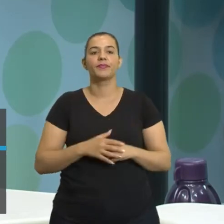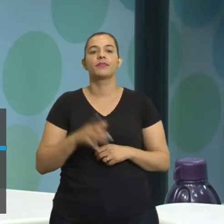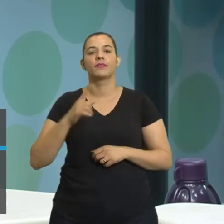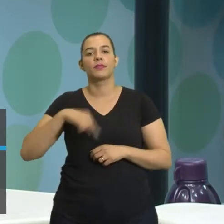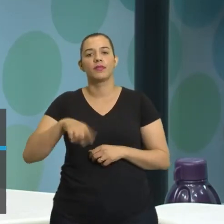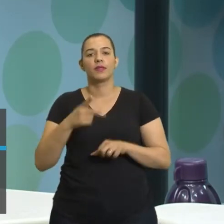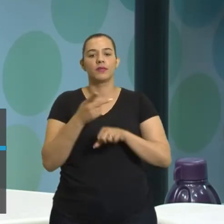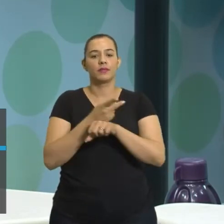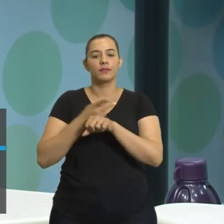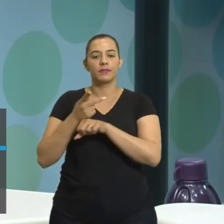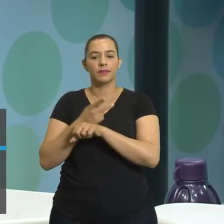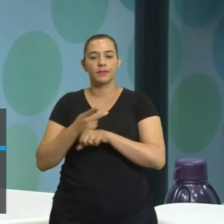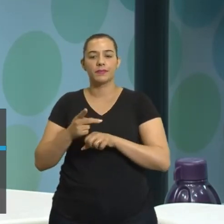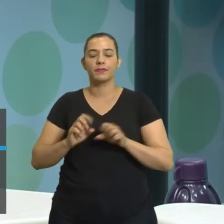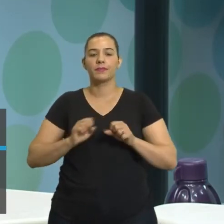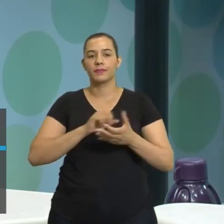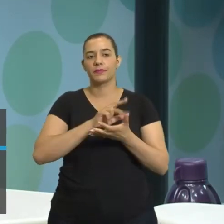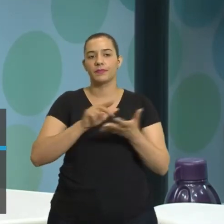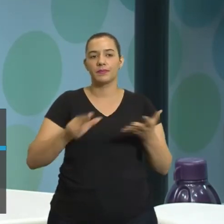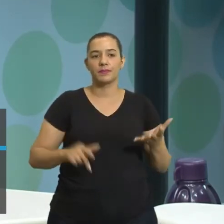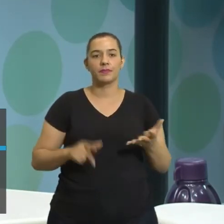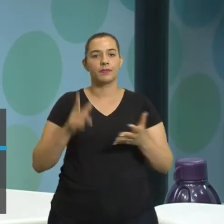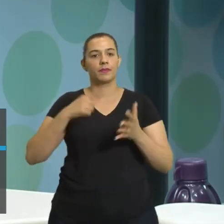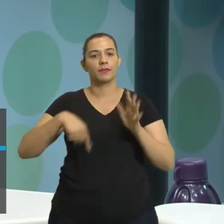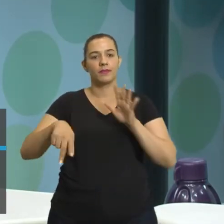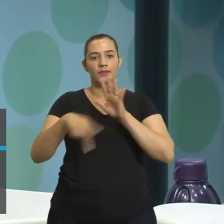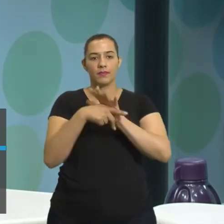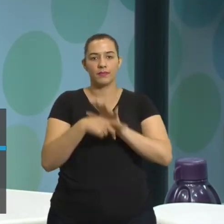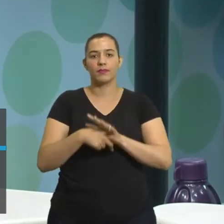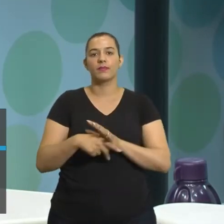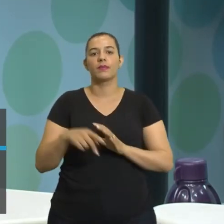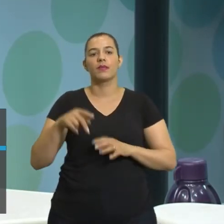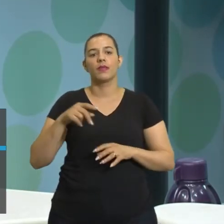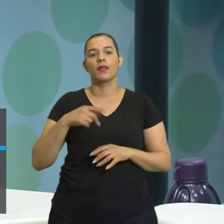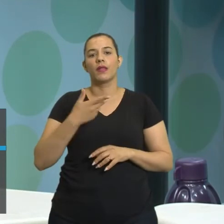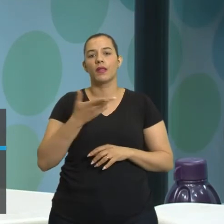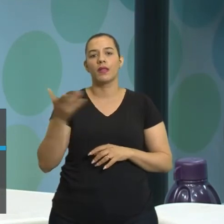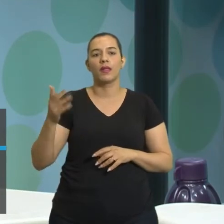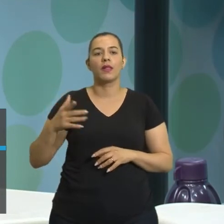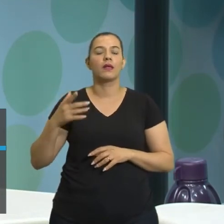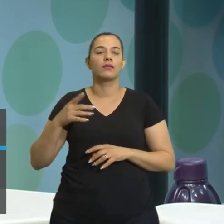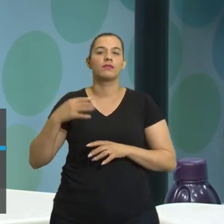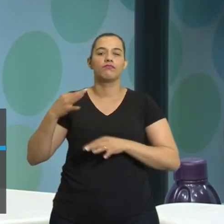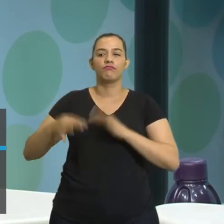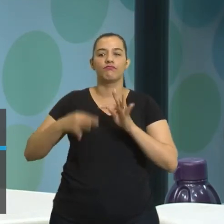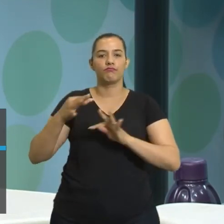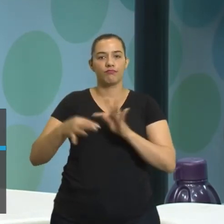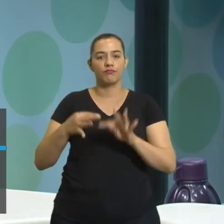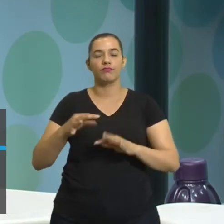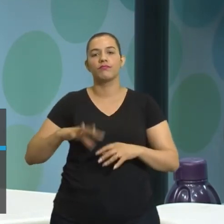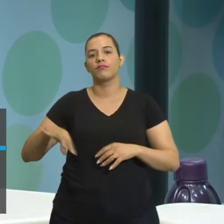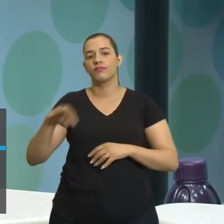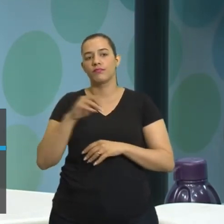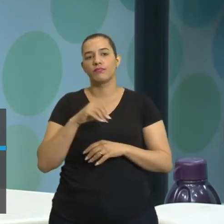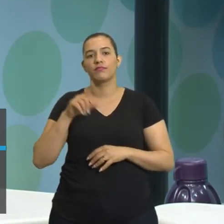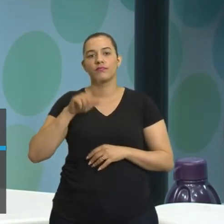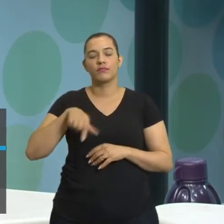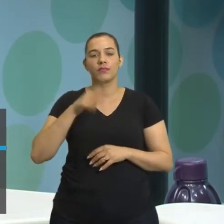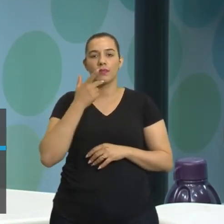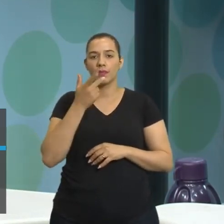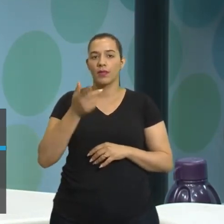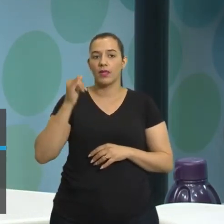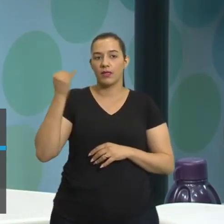esses elementos aí que são próprios da fábula. É importante que o estudante,